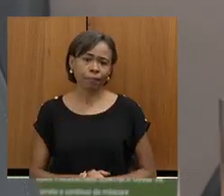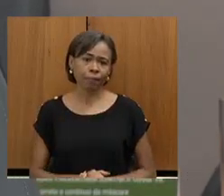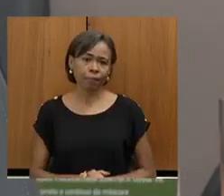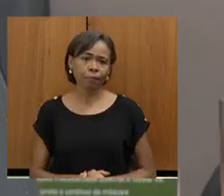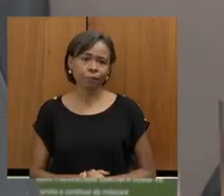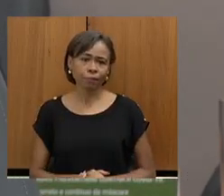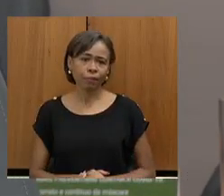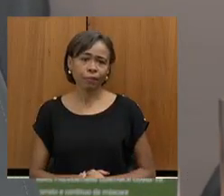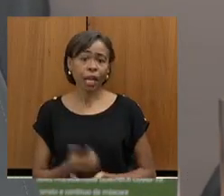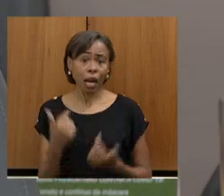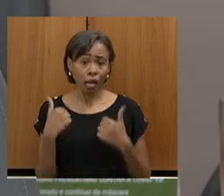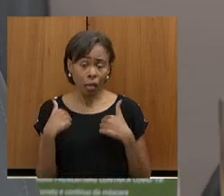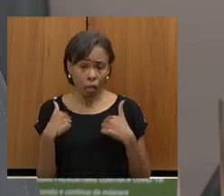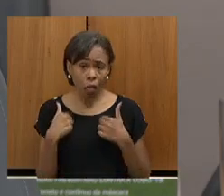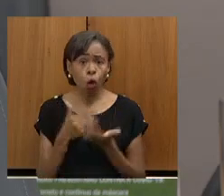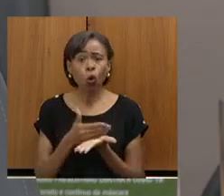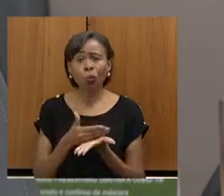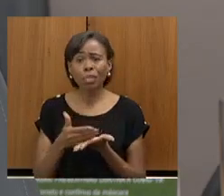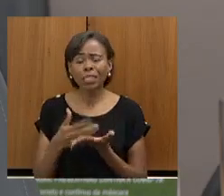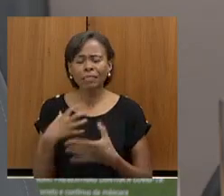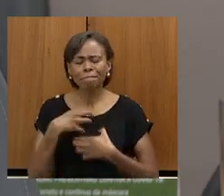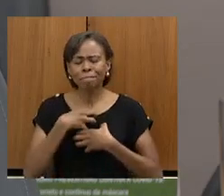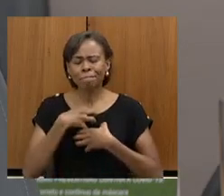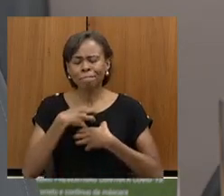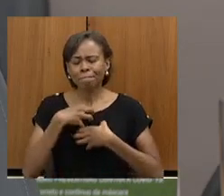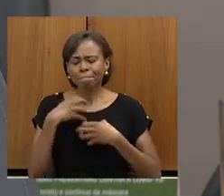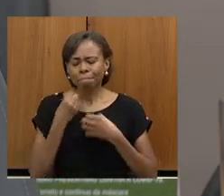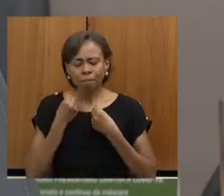E aí eu comecei a viver o meu pesadelo.